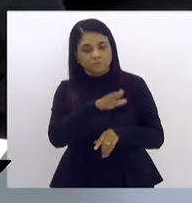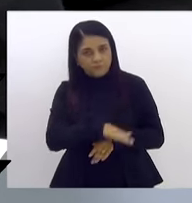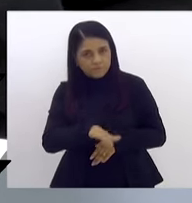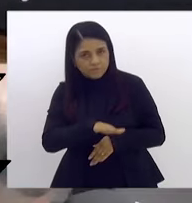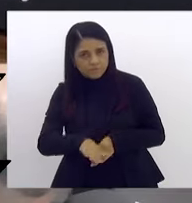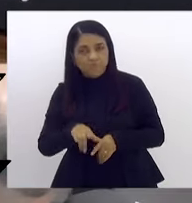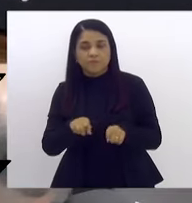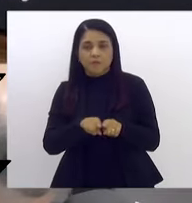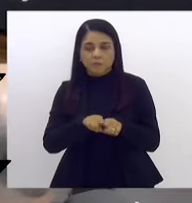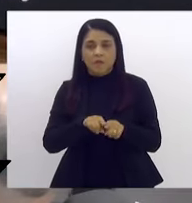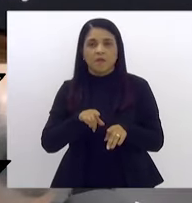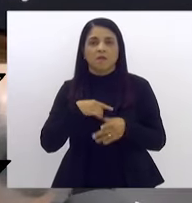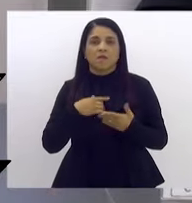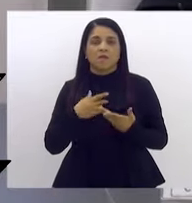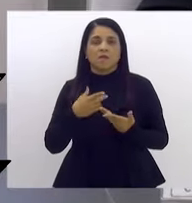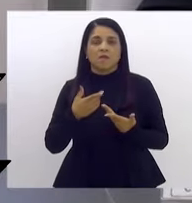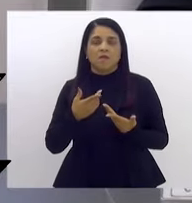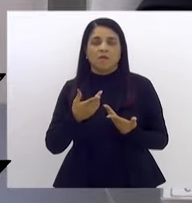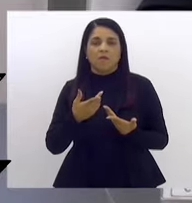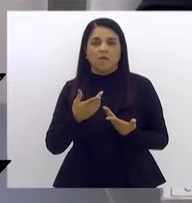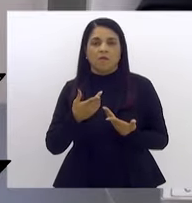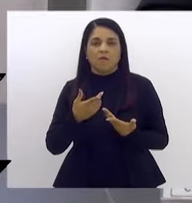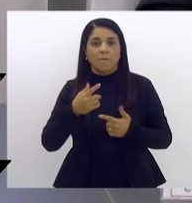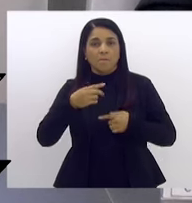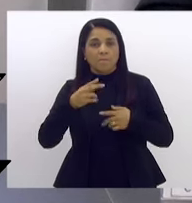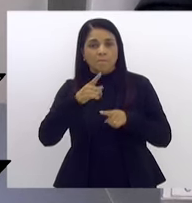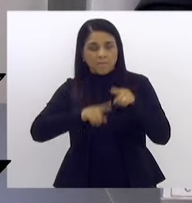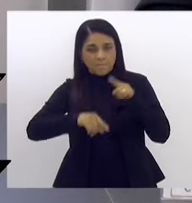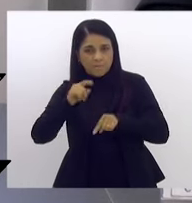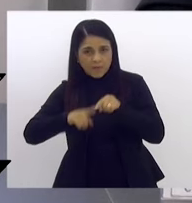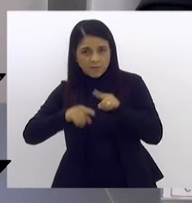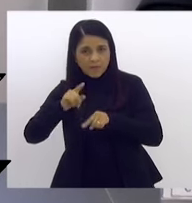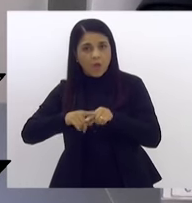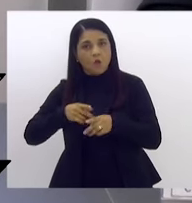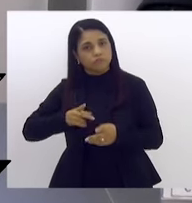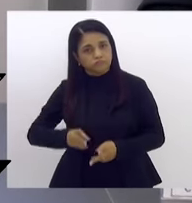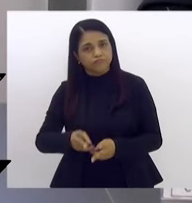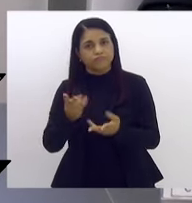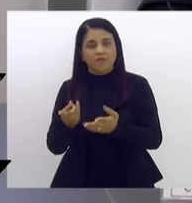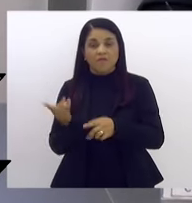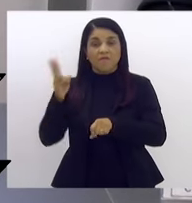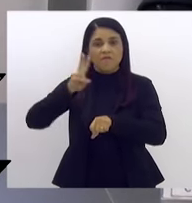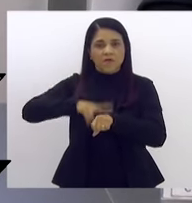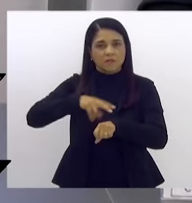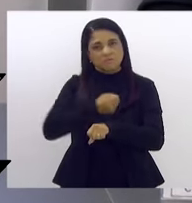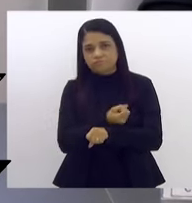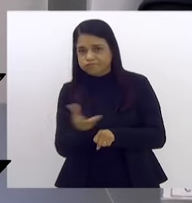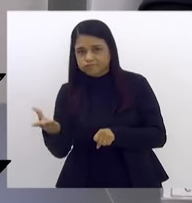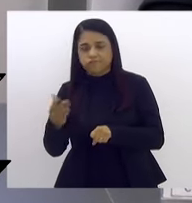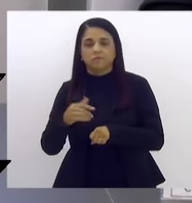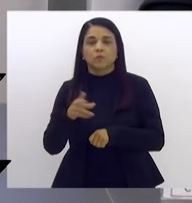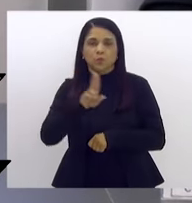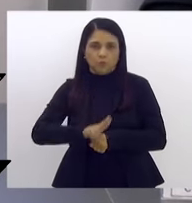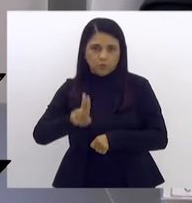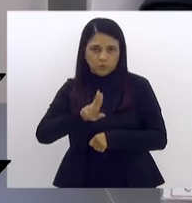eu ao longo do meu mandato eu sou muito muito menos ambientalista muito mais